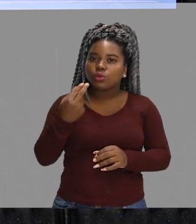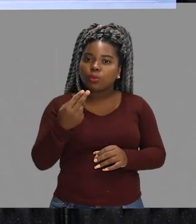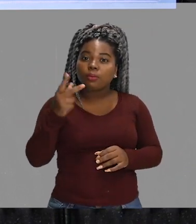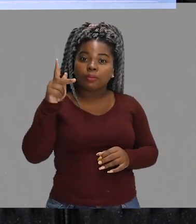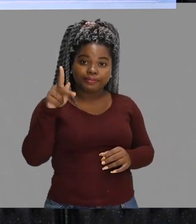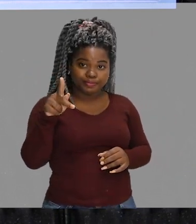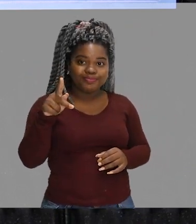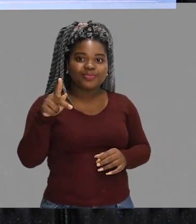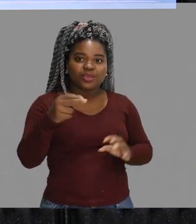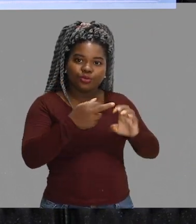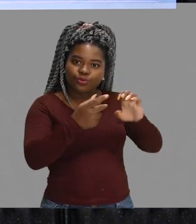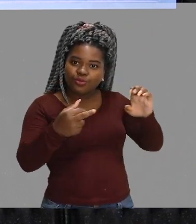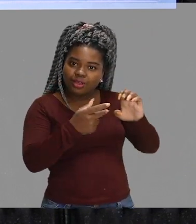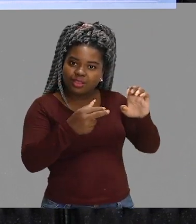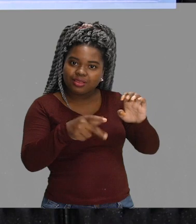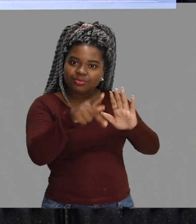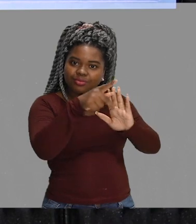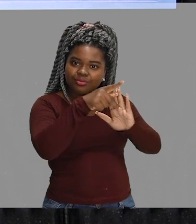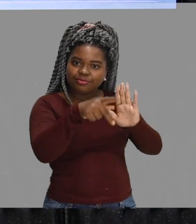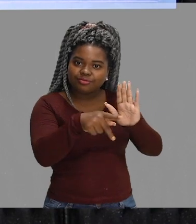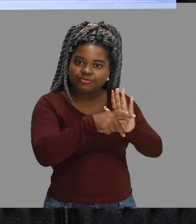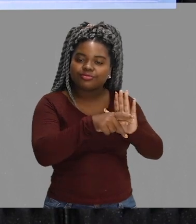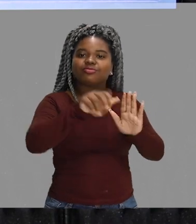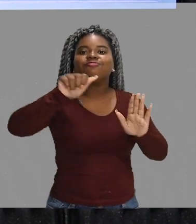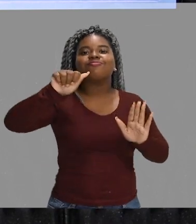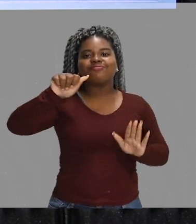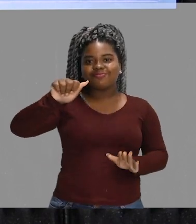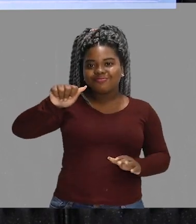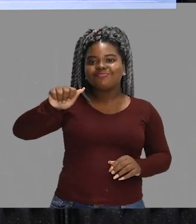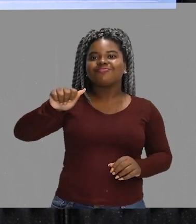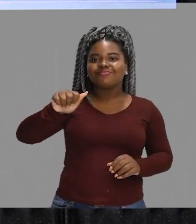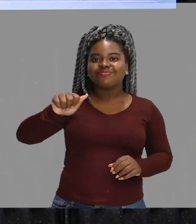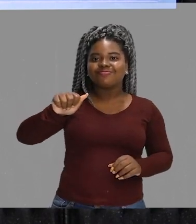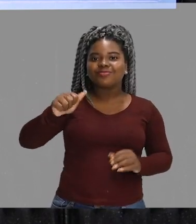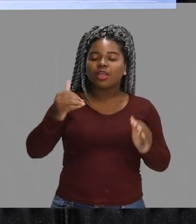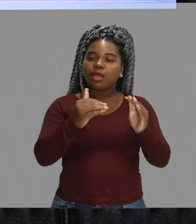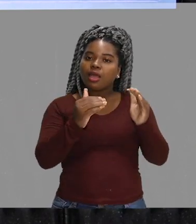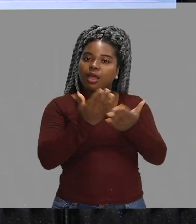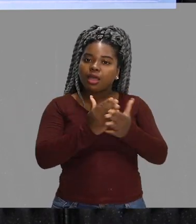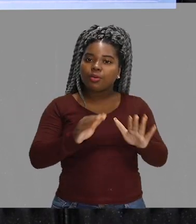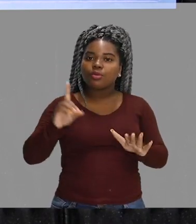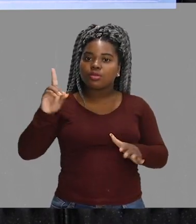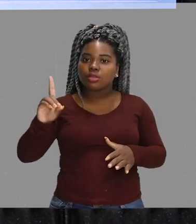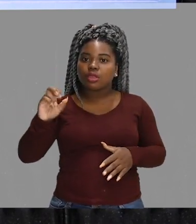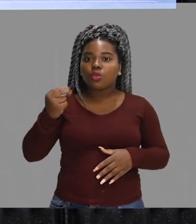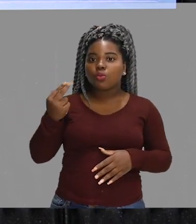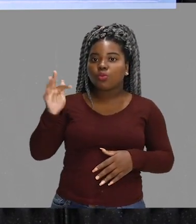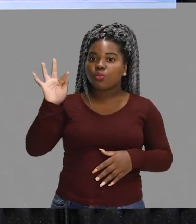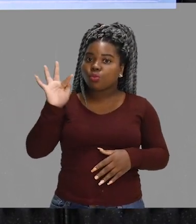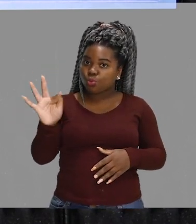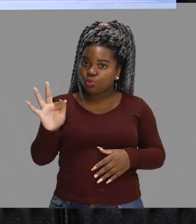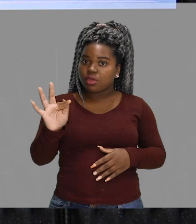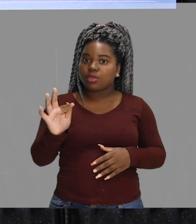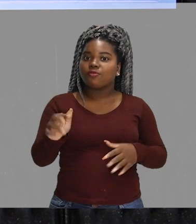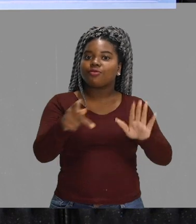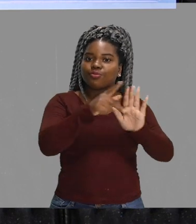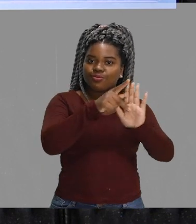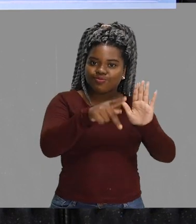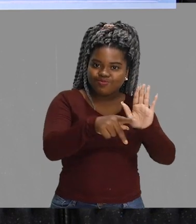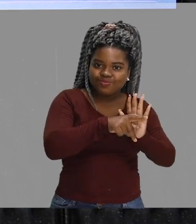está localizado no subnível D. Né? E eu tenho 5 elétrons nesse subnível,